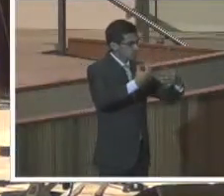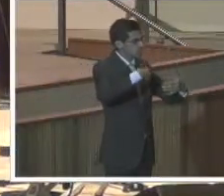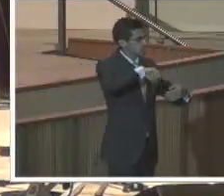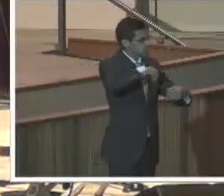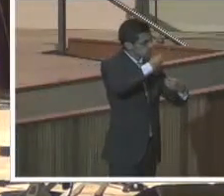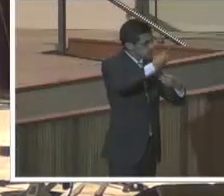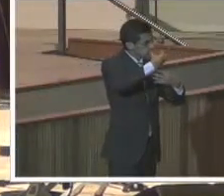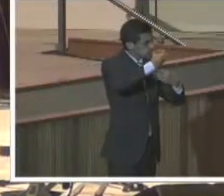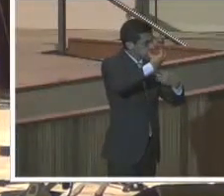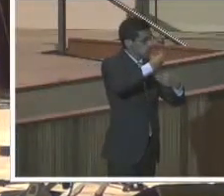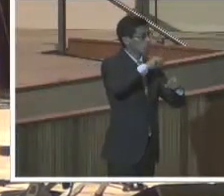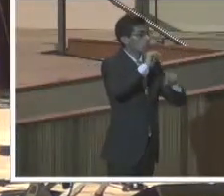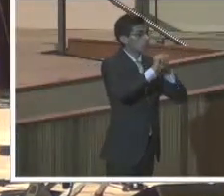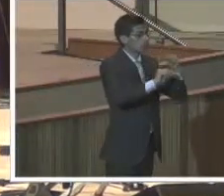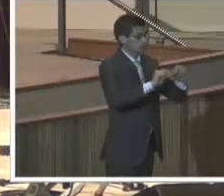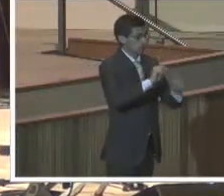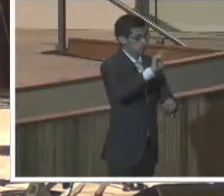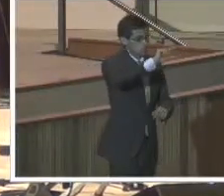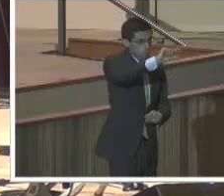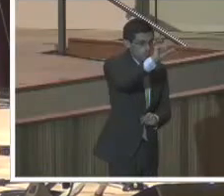o pastor